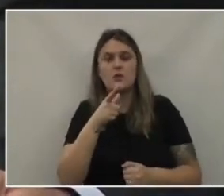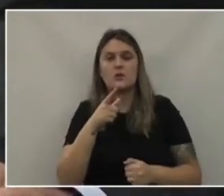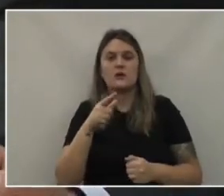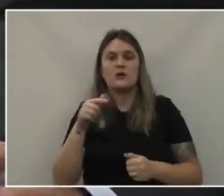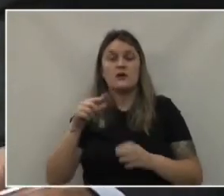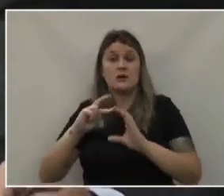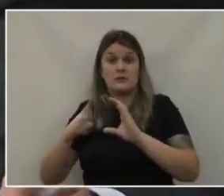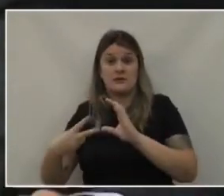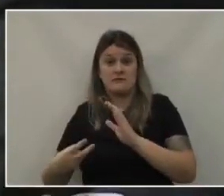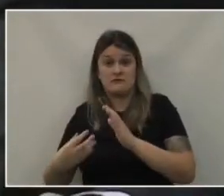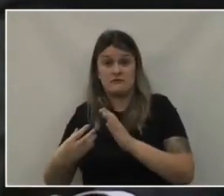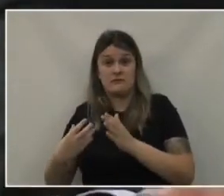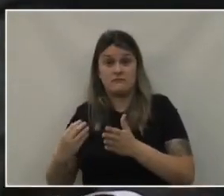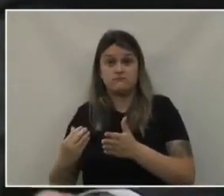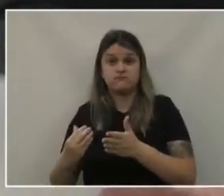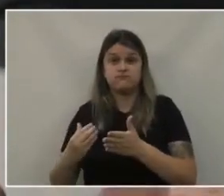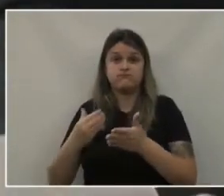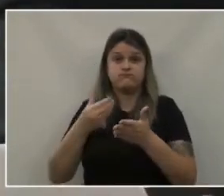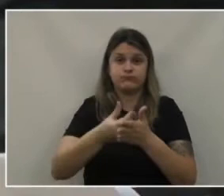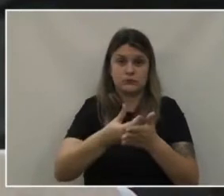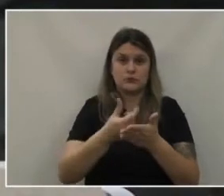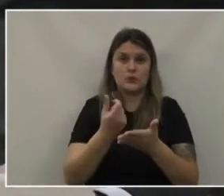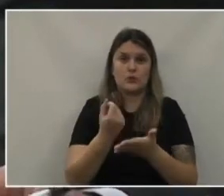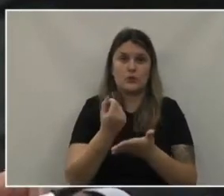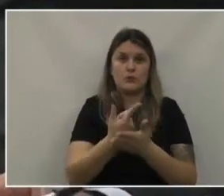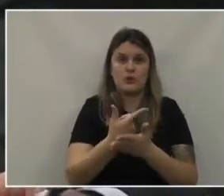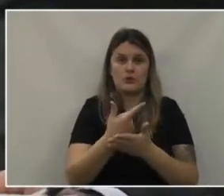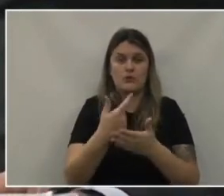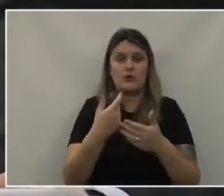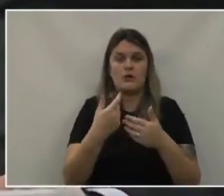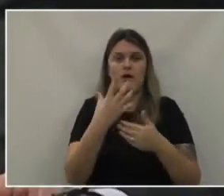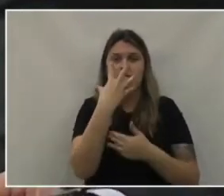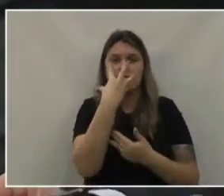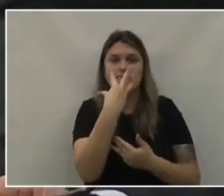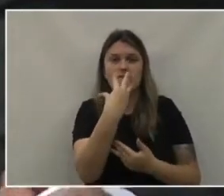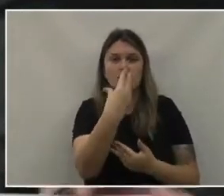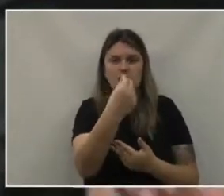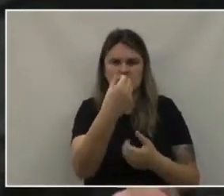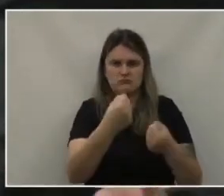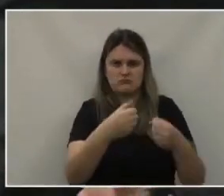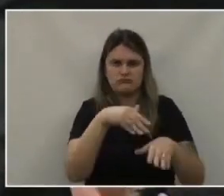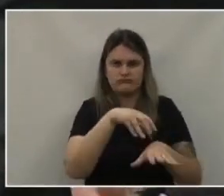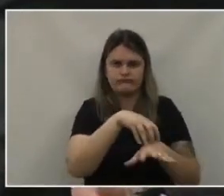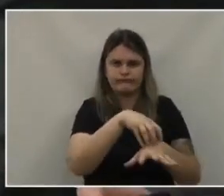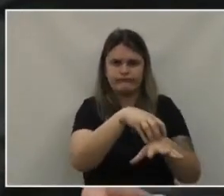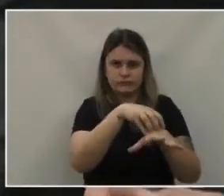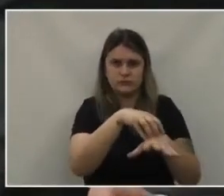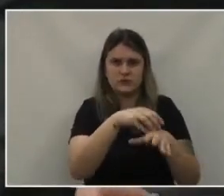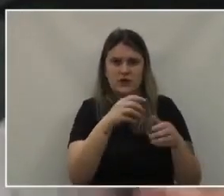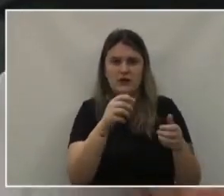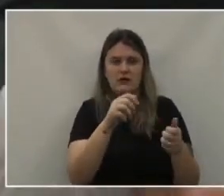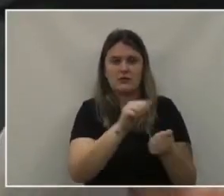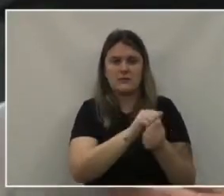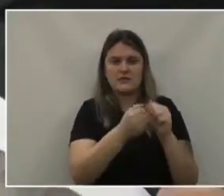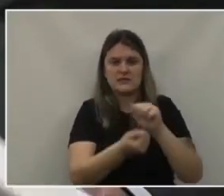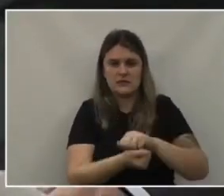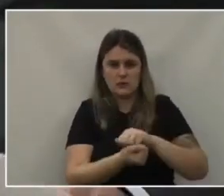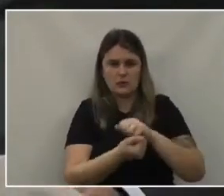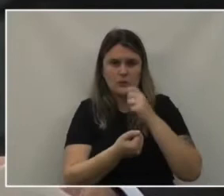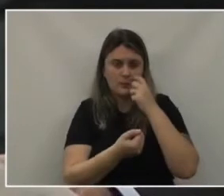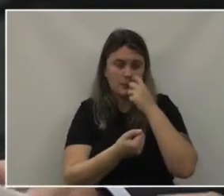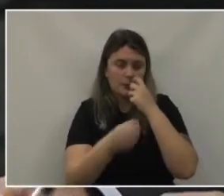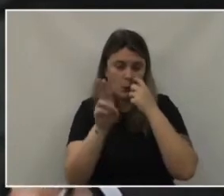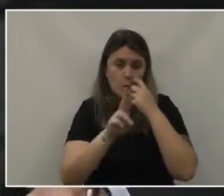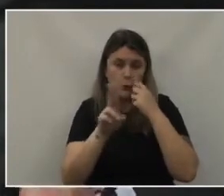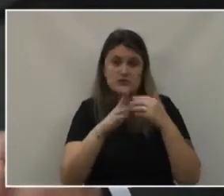Vereadores, a aquisição de um transporte adaptado para eles. Eles usam até